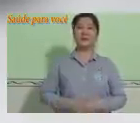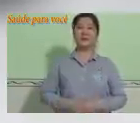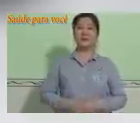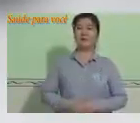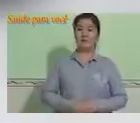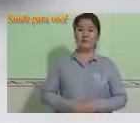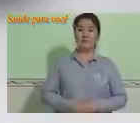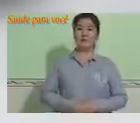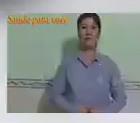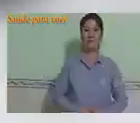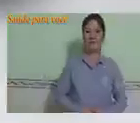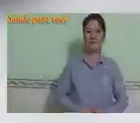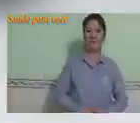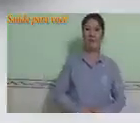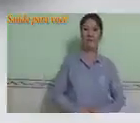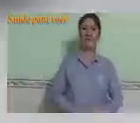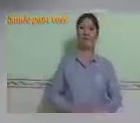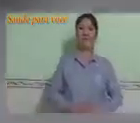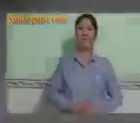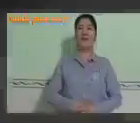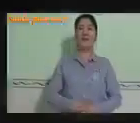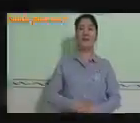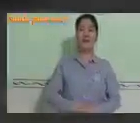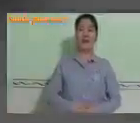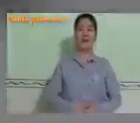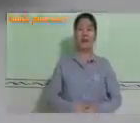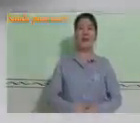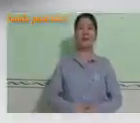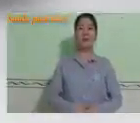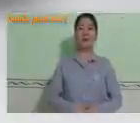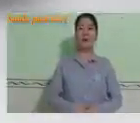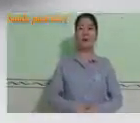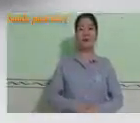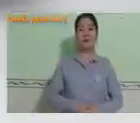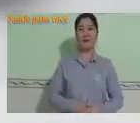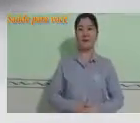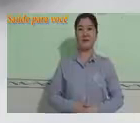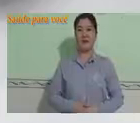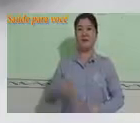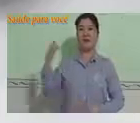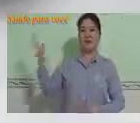Tinha alterações da pigmentação do olho, que gostariam de corrigir.